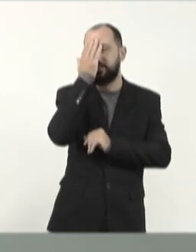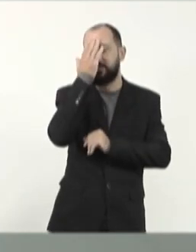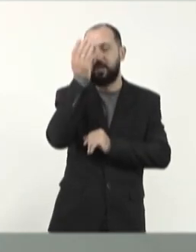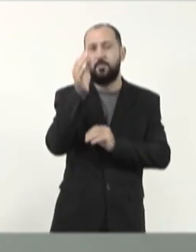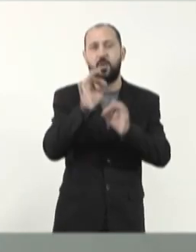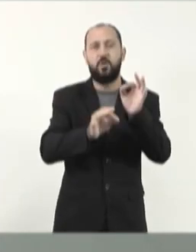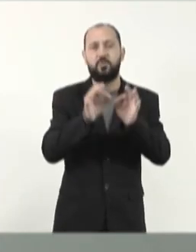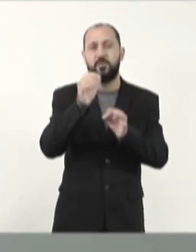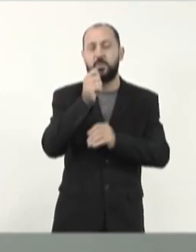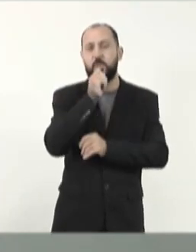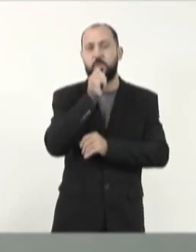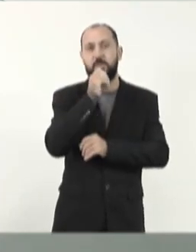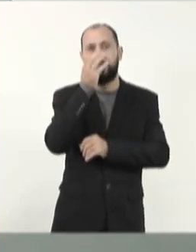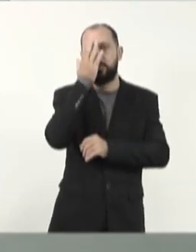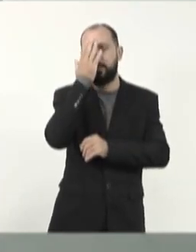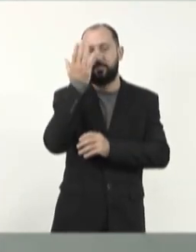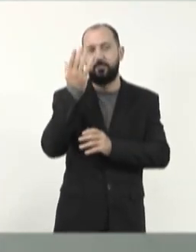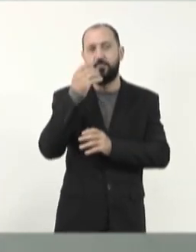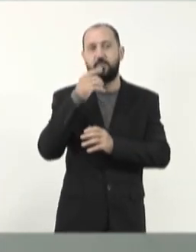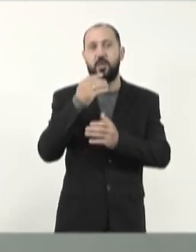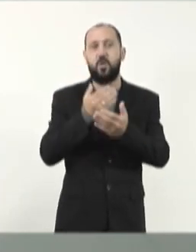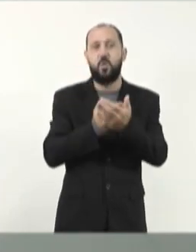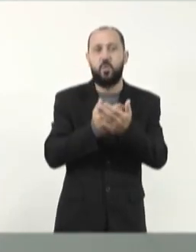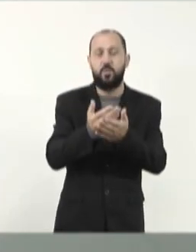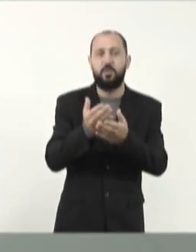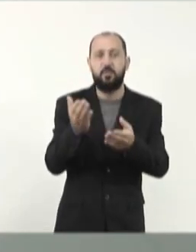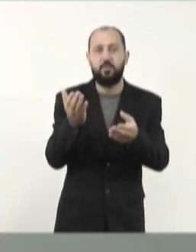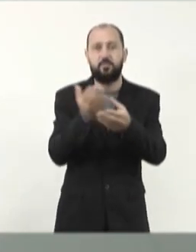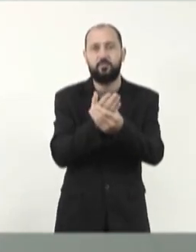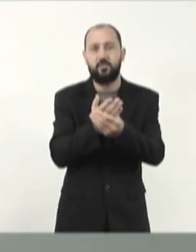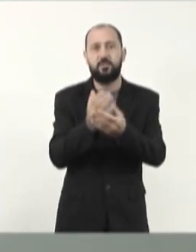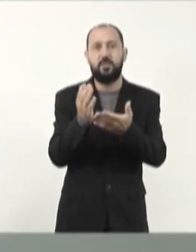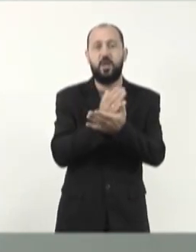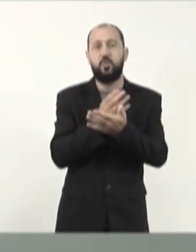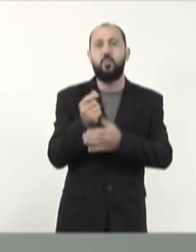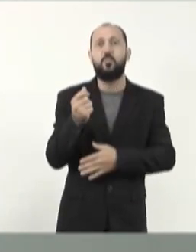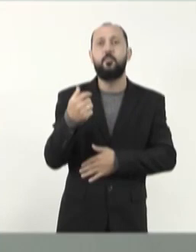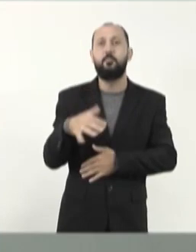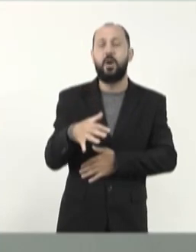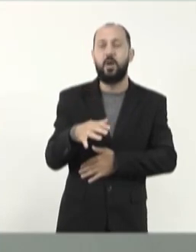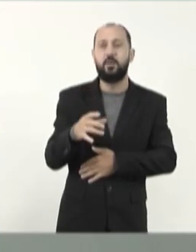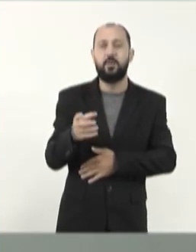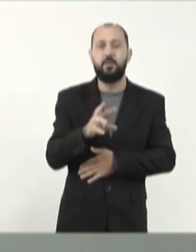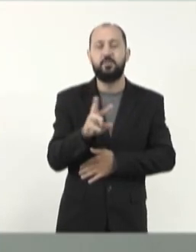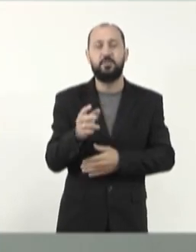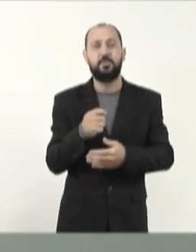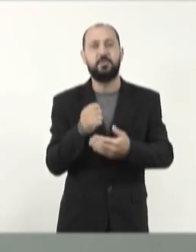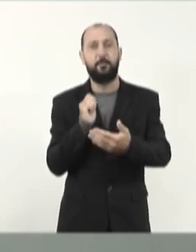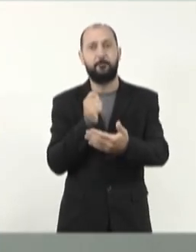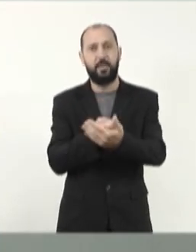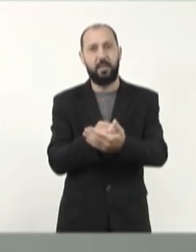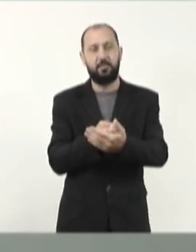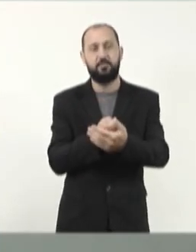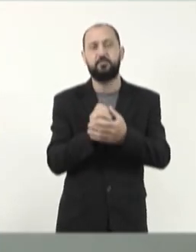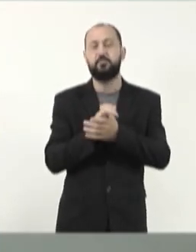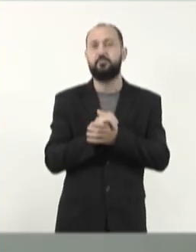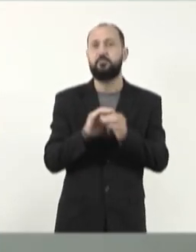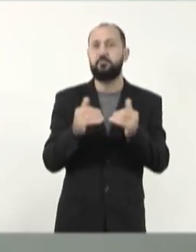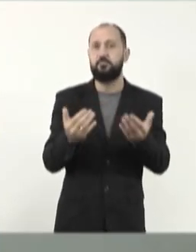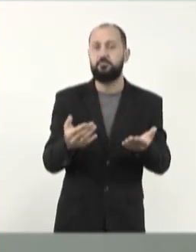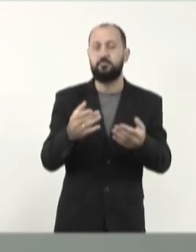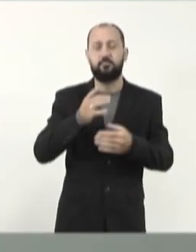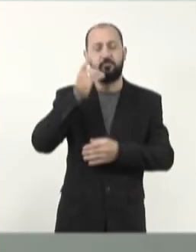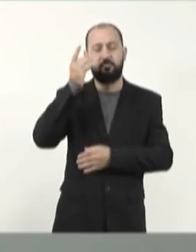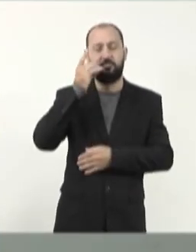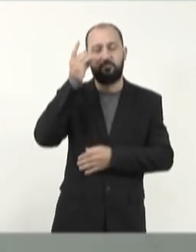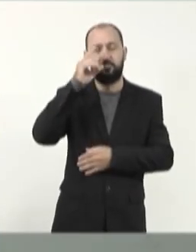os advogados mais ainda, né, que para poder ingressar com uma ação existem alguns custos, né, que as partes devem arcar. Pois é, o deputado